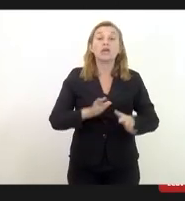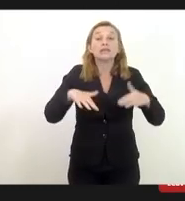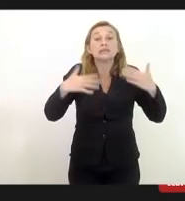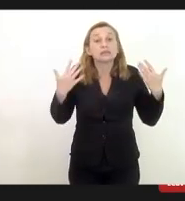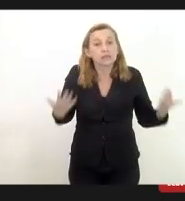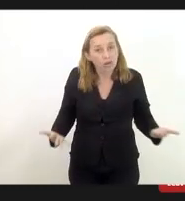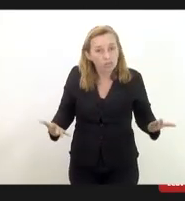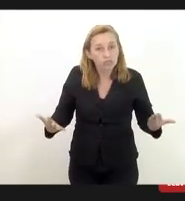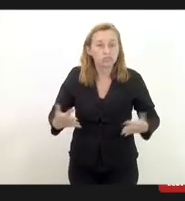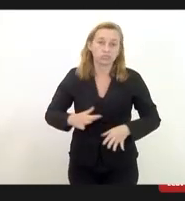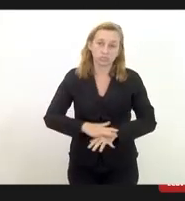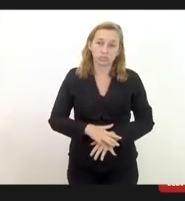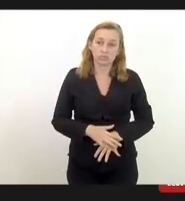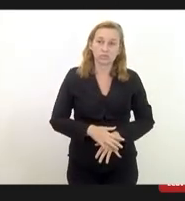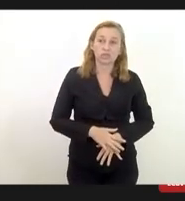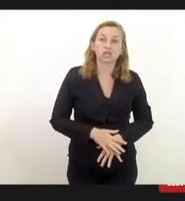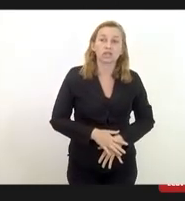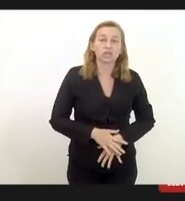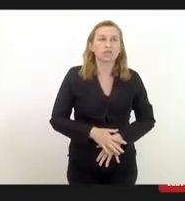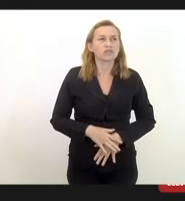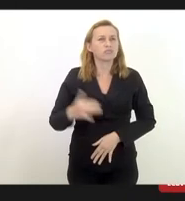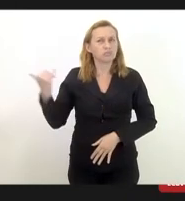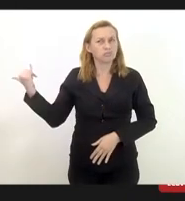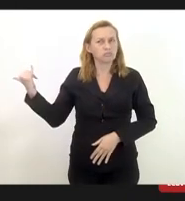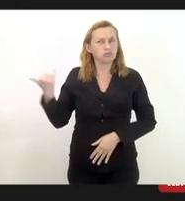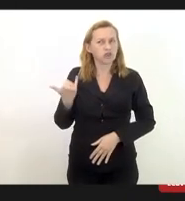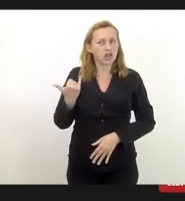Então, eu soube agora que